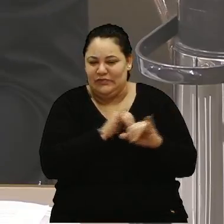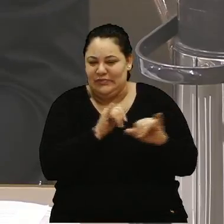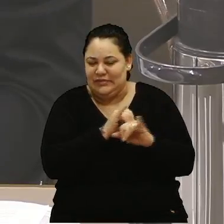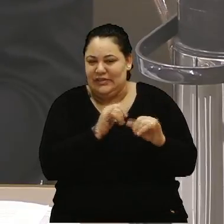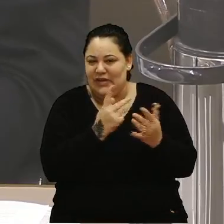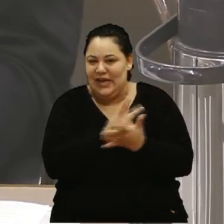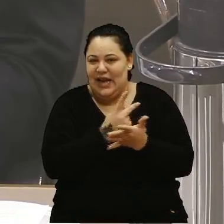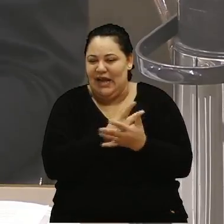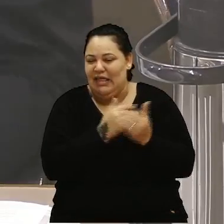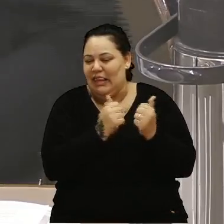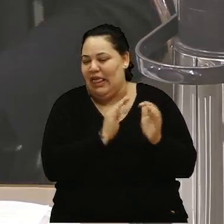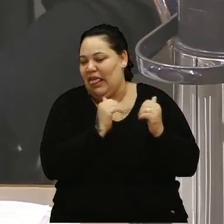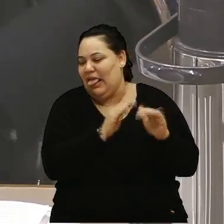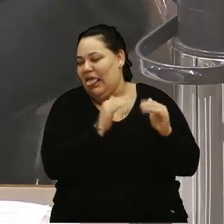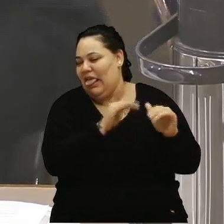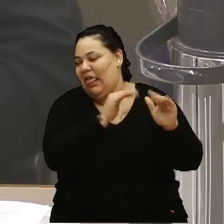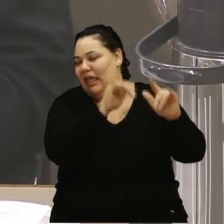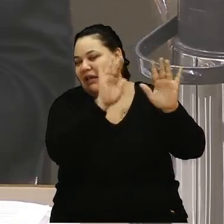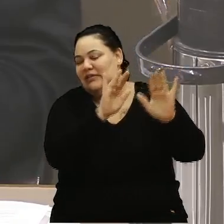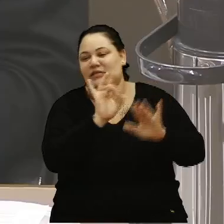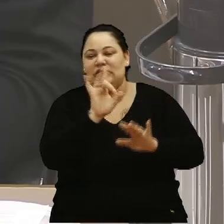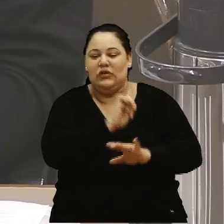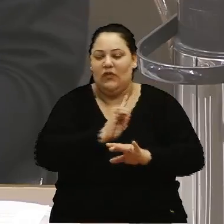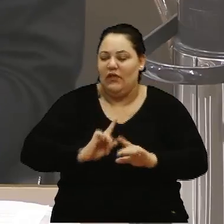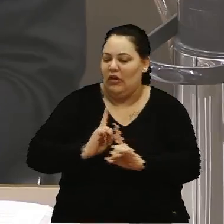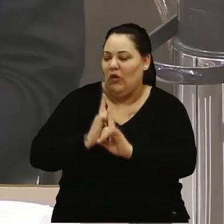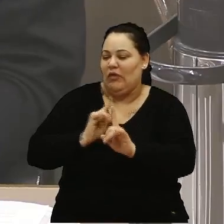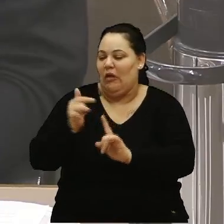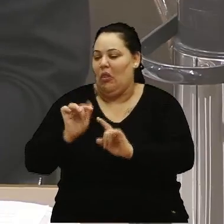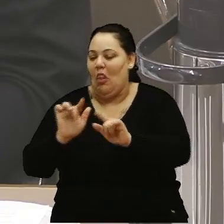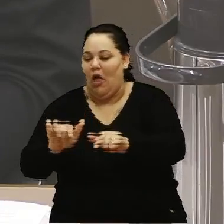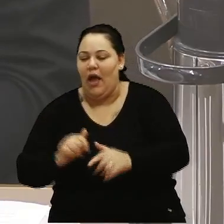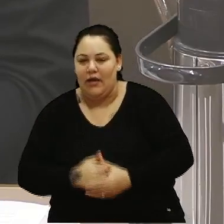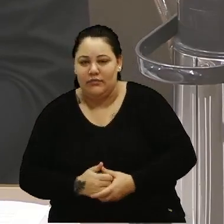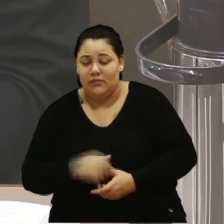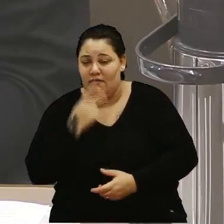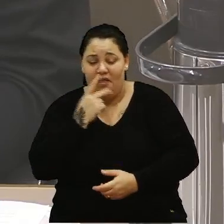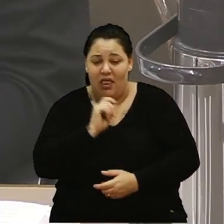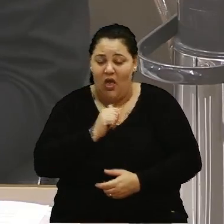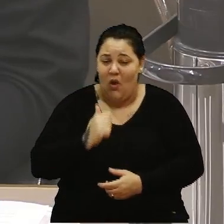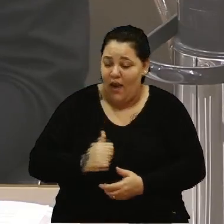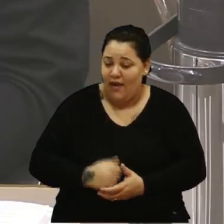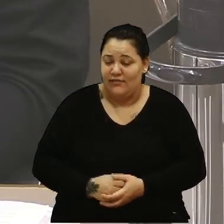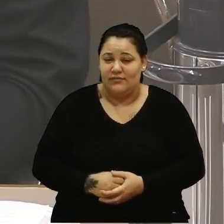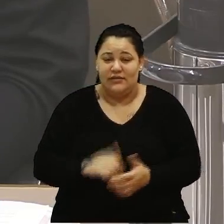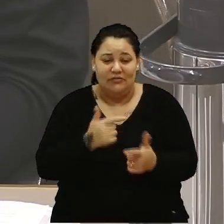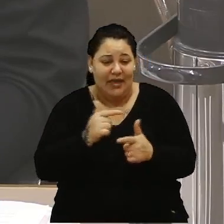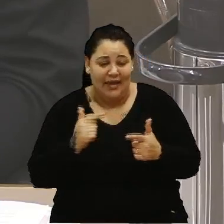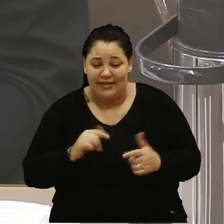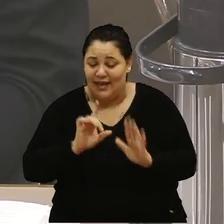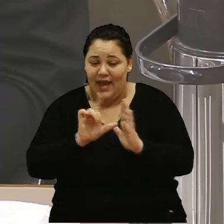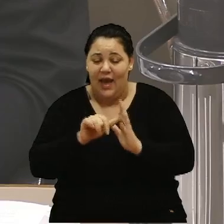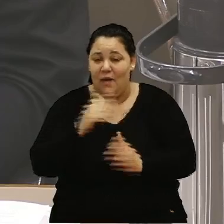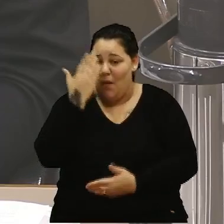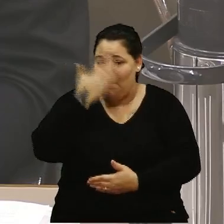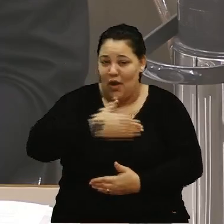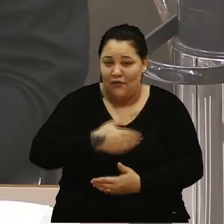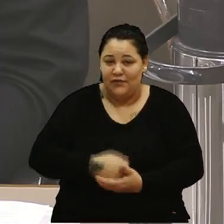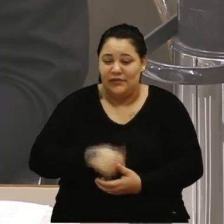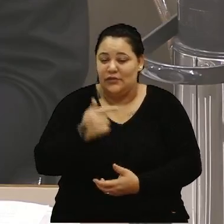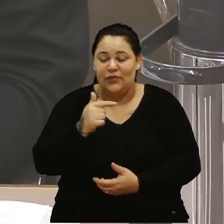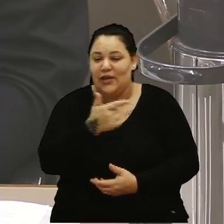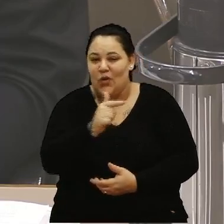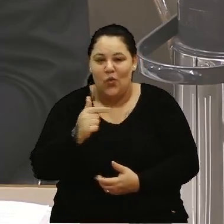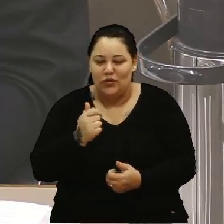no vento. É só o governo achar um outro órgão. Está falado, não tem, é comprovado, não tem um outro